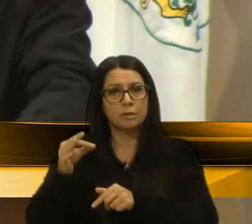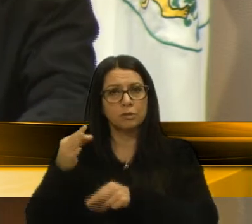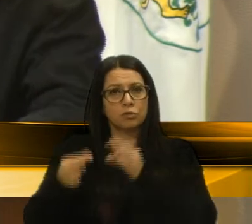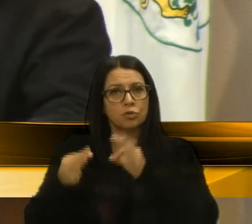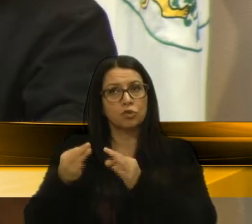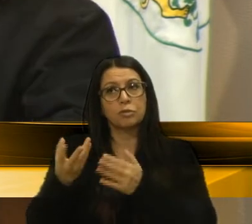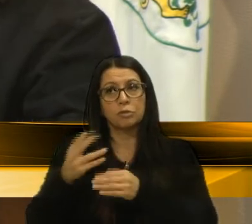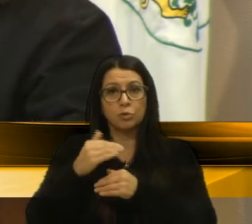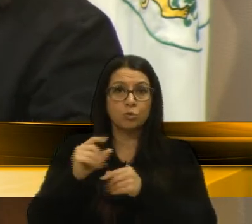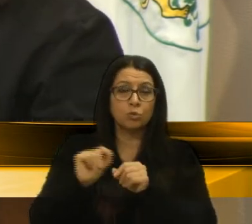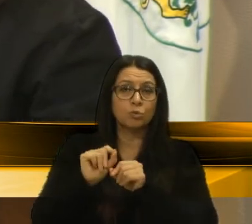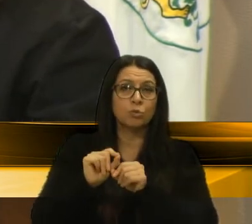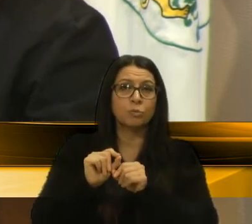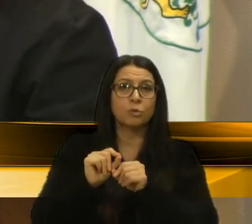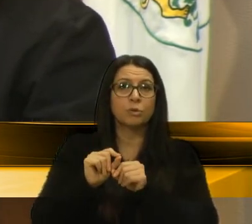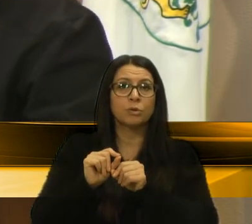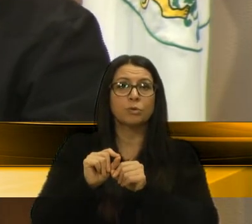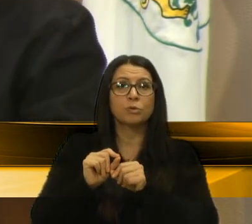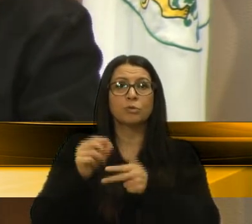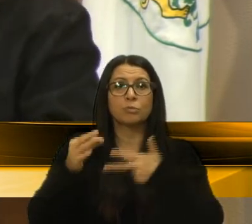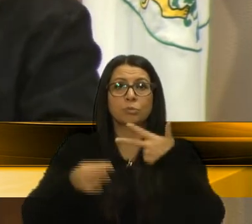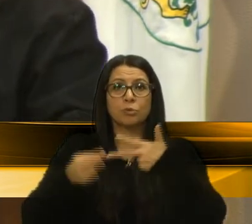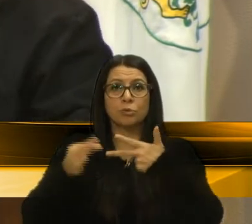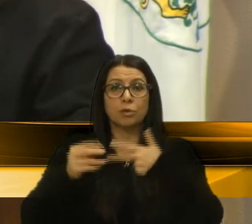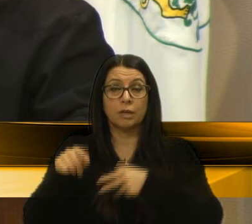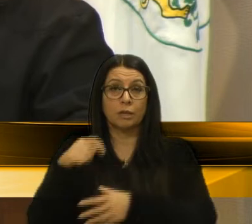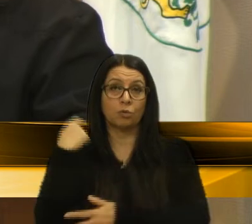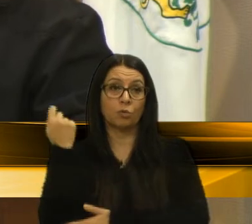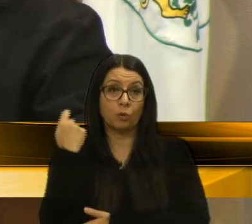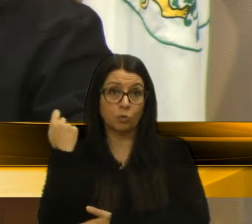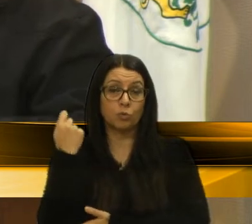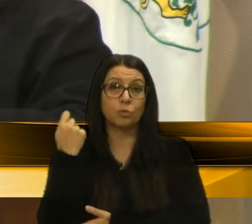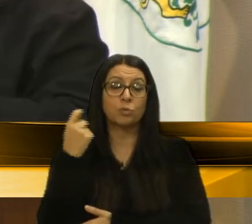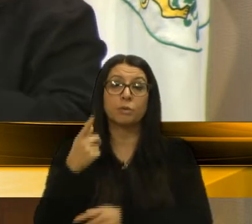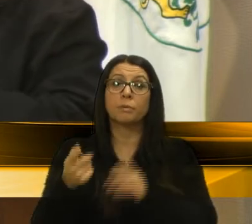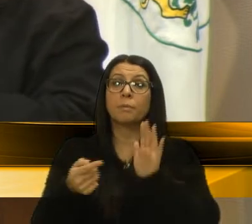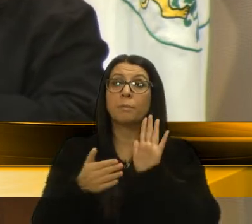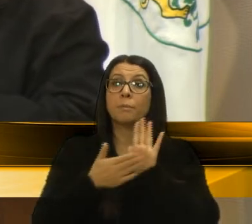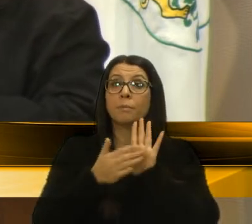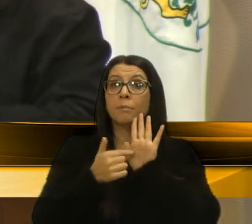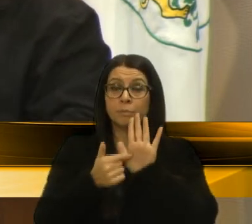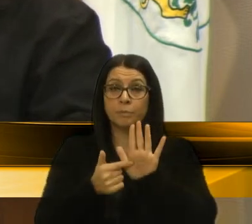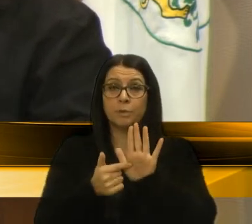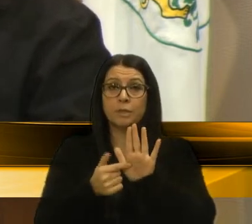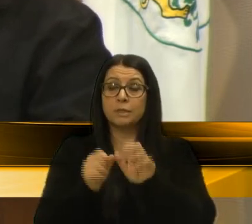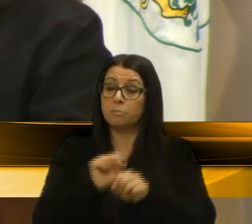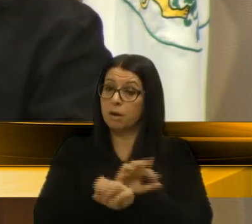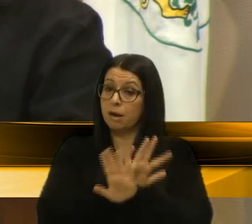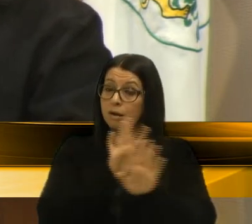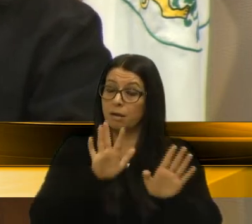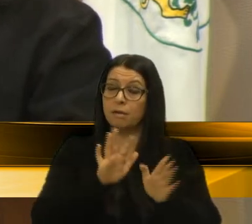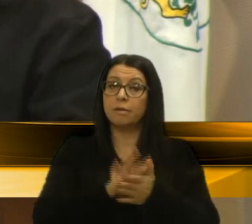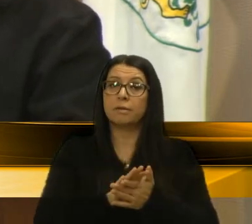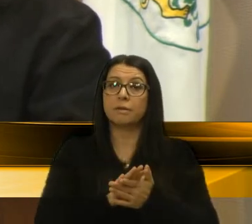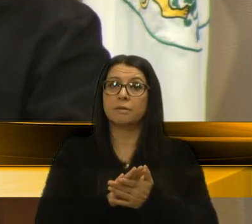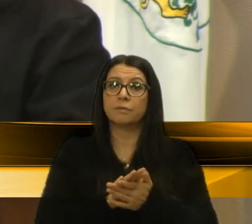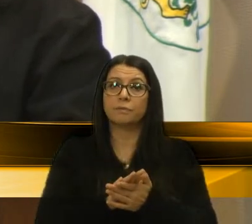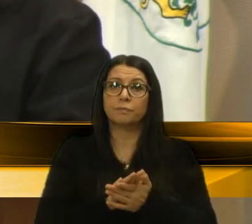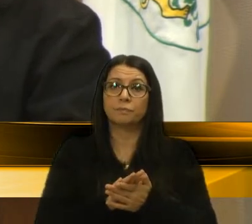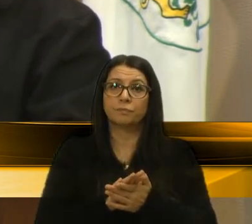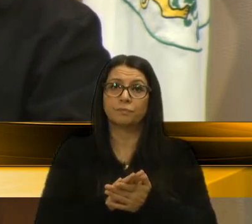a nível do Poder Judiciário do Rio Grande do Sul, estabelecem de forma muito clara a